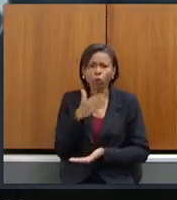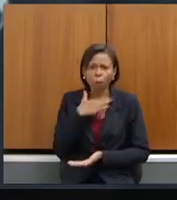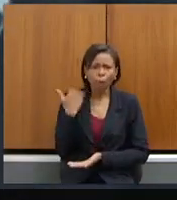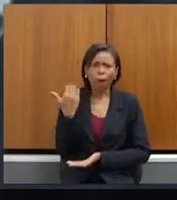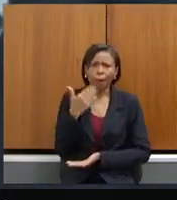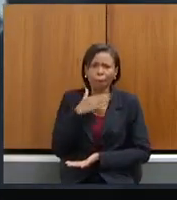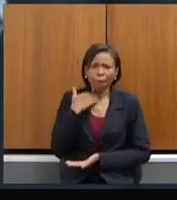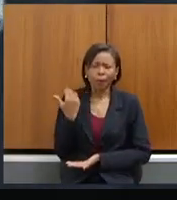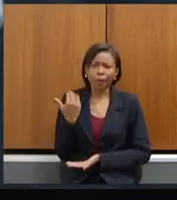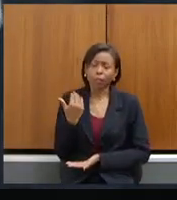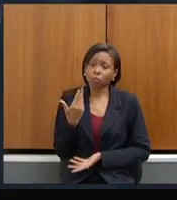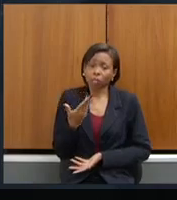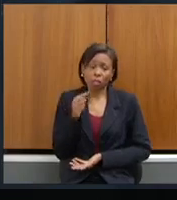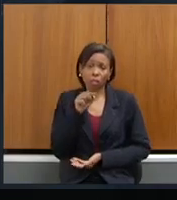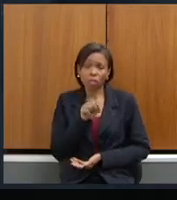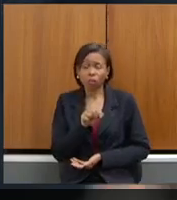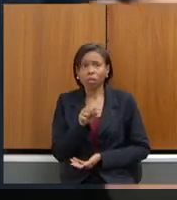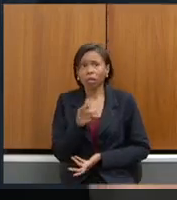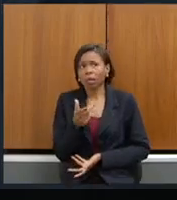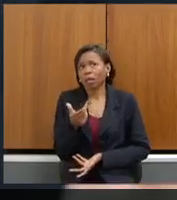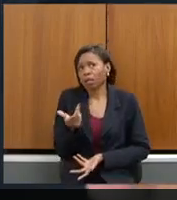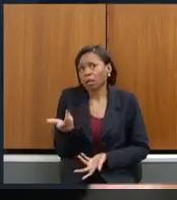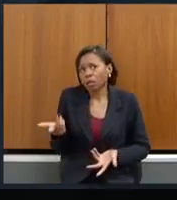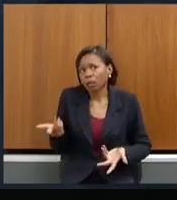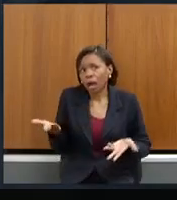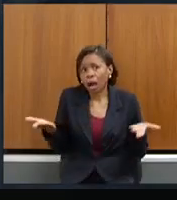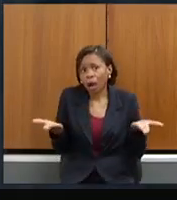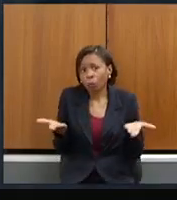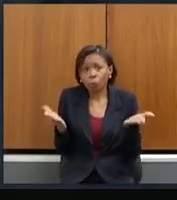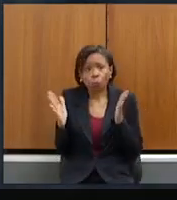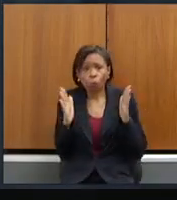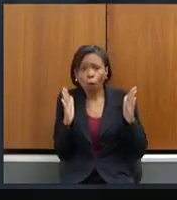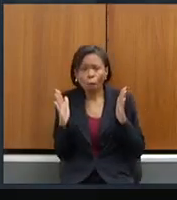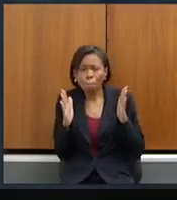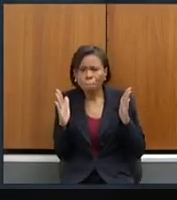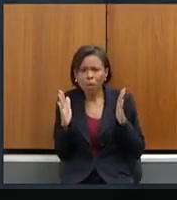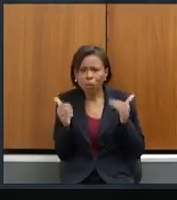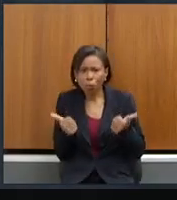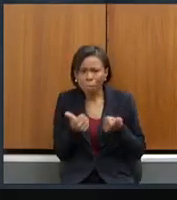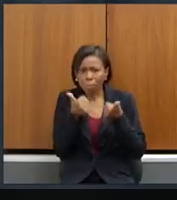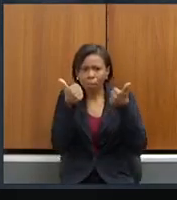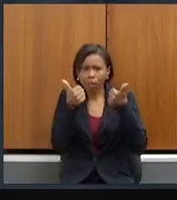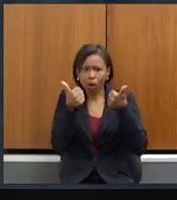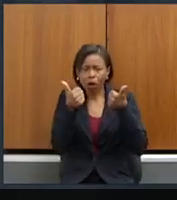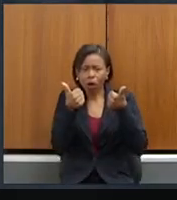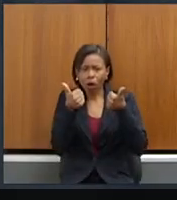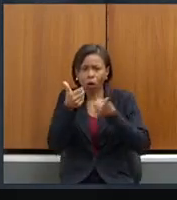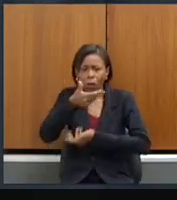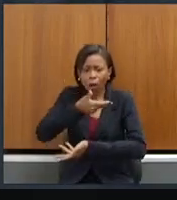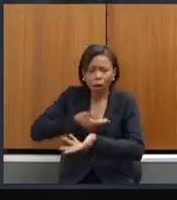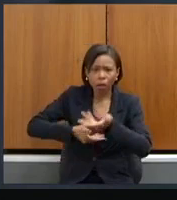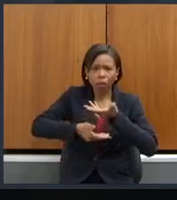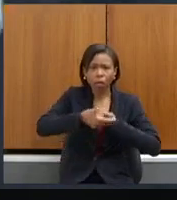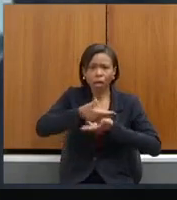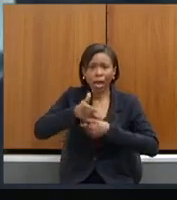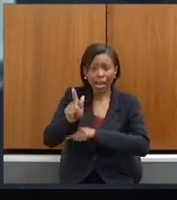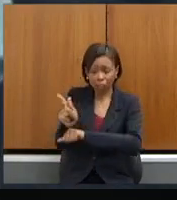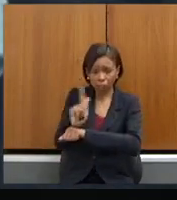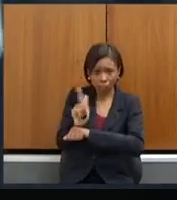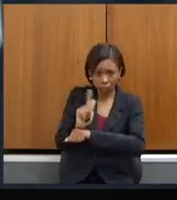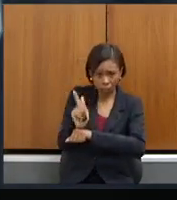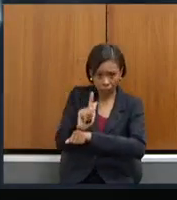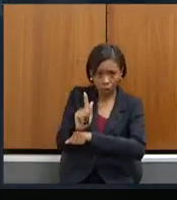vossa excelência considera que este é o melhor momento para transferir a gestão do Hospital Regional